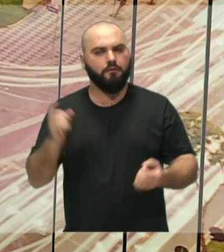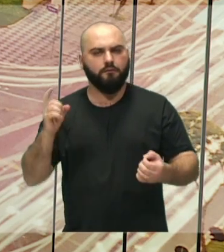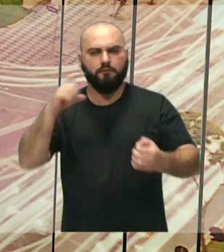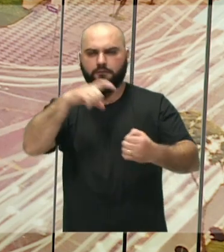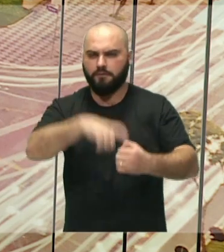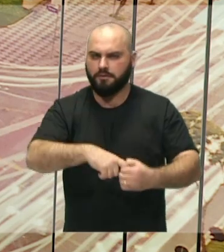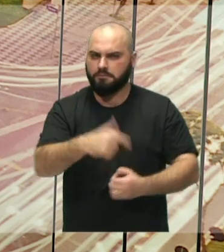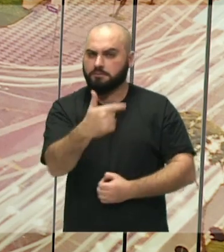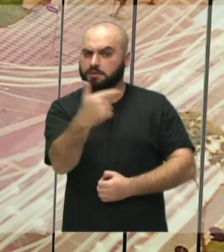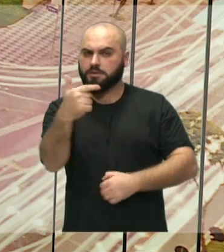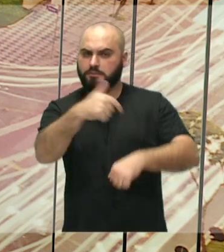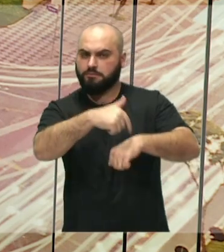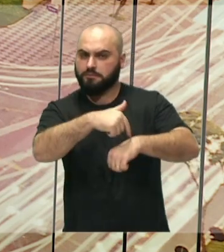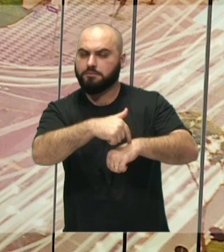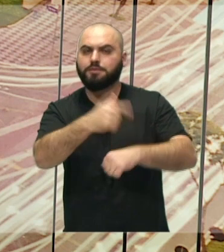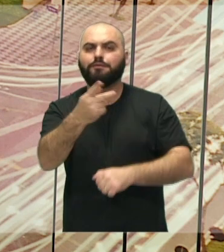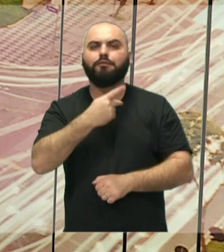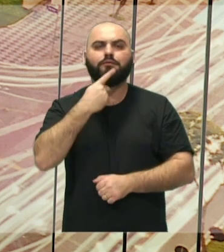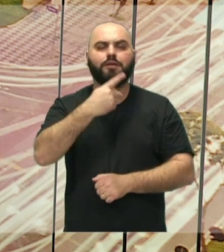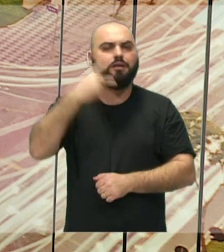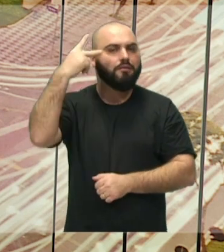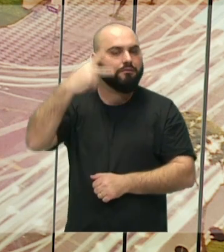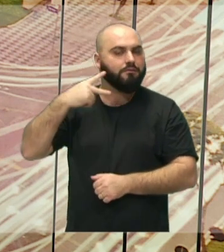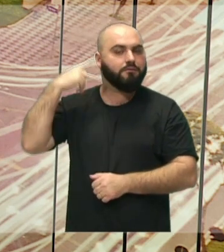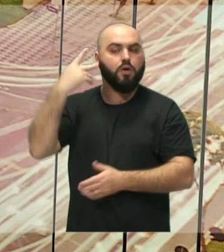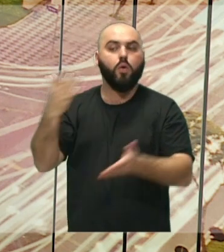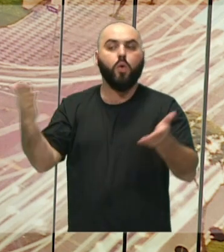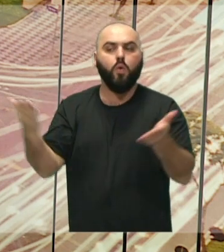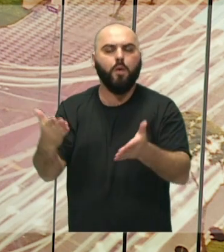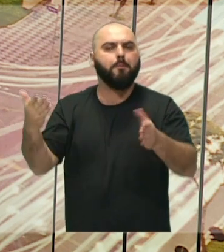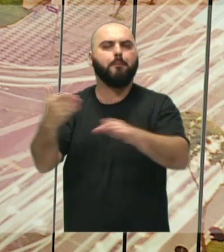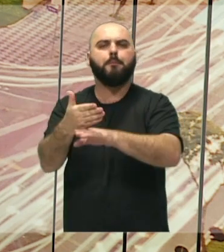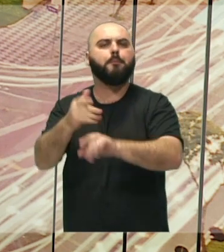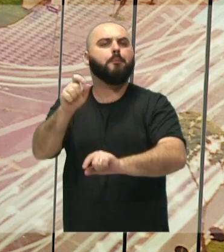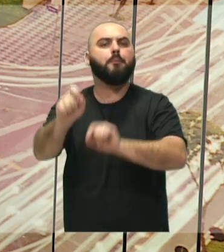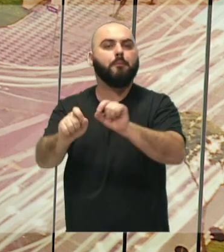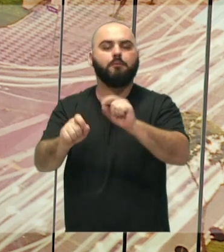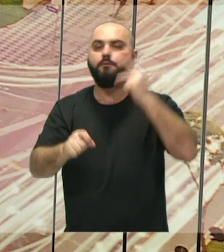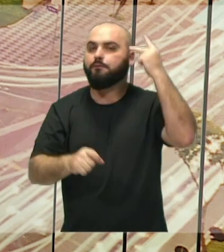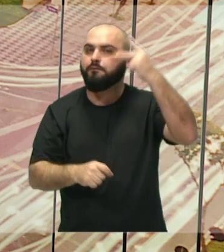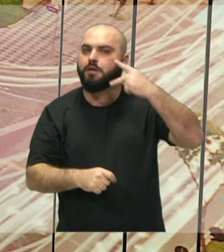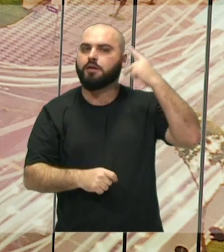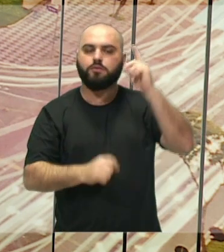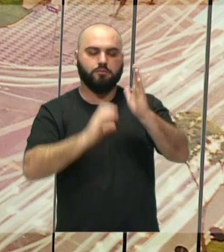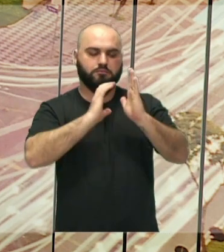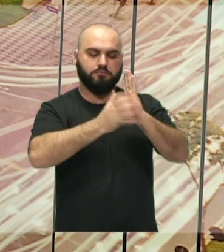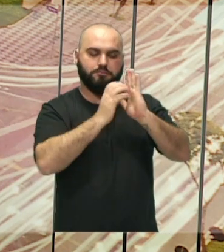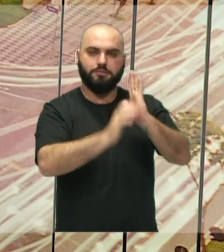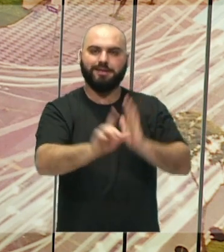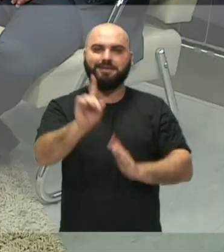Voltamos com o segundo bloco do Fala Vereador. Hoje participa conosco o vereador do DEM, Paulo Mais. Bom,